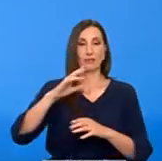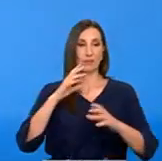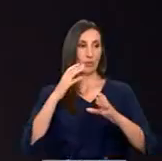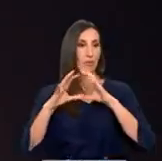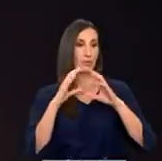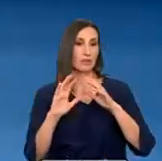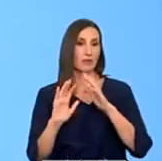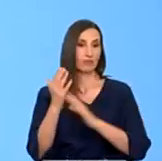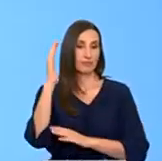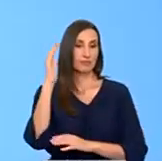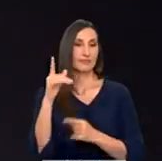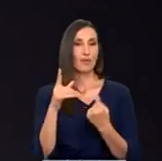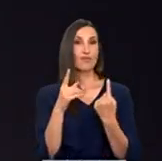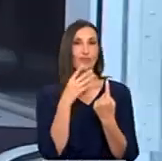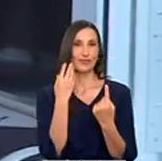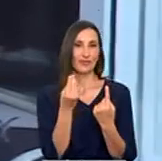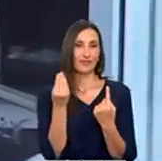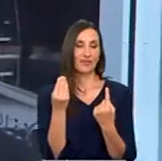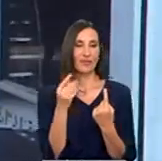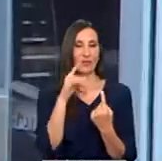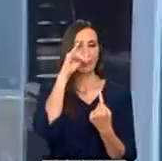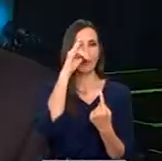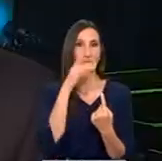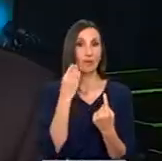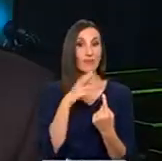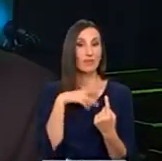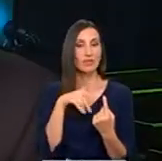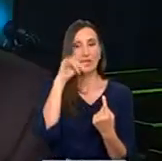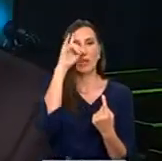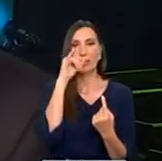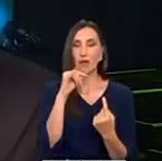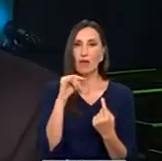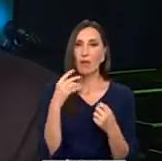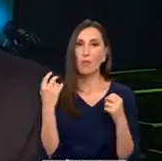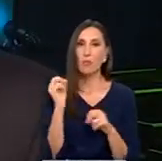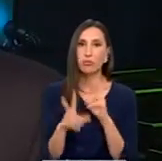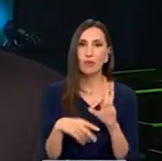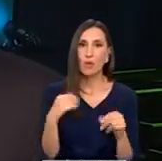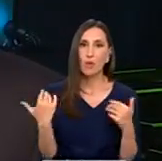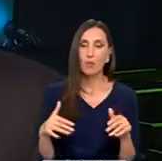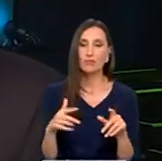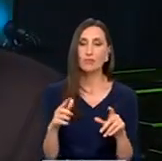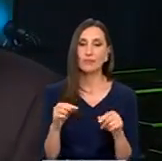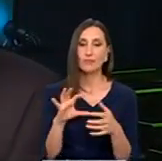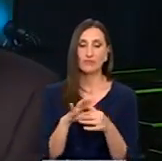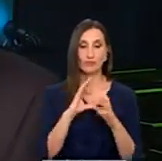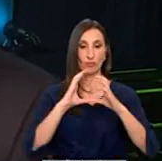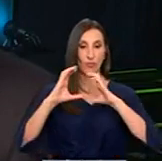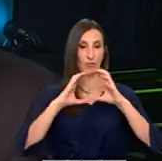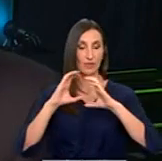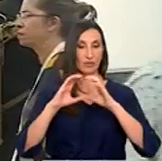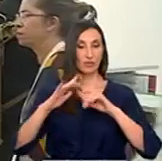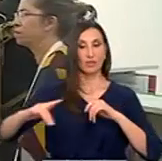comunicações. Apareceu um jovem com uma ideia, um jovem português, com uma ideia muito pioneira, também em comunicações